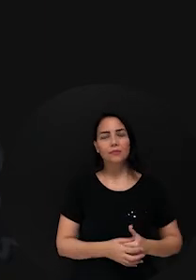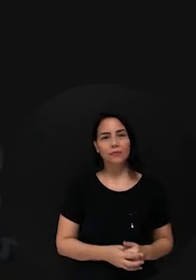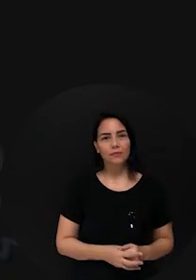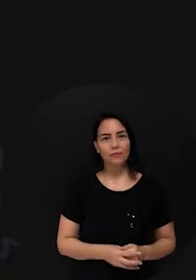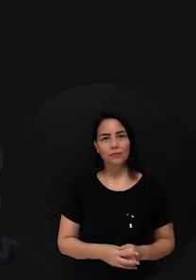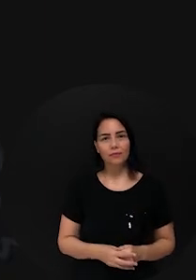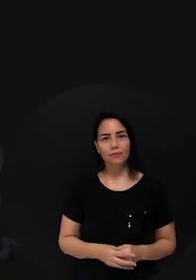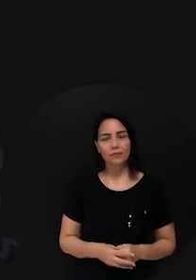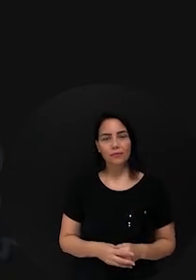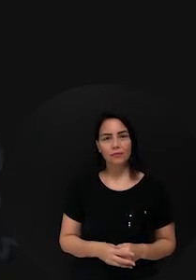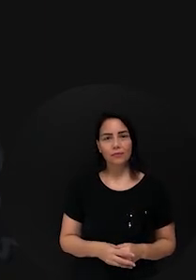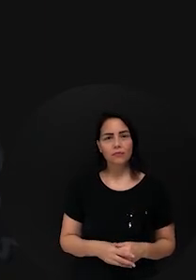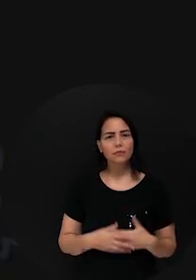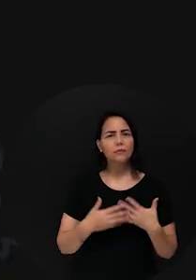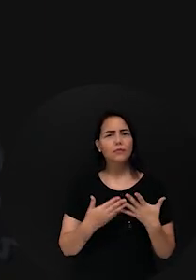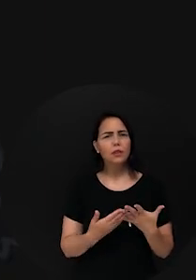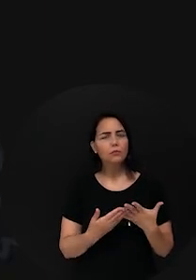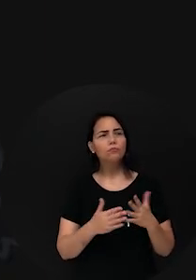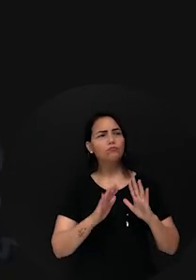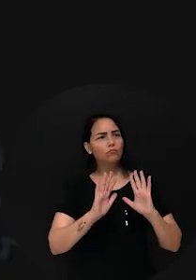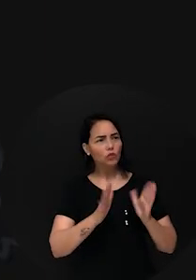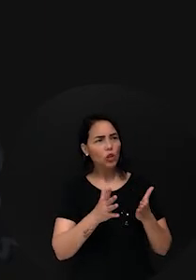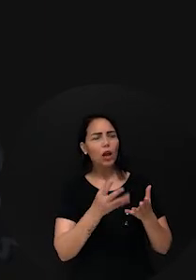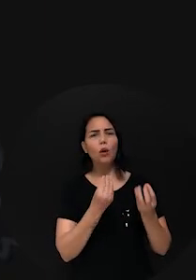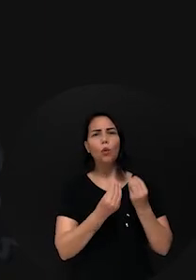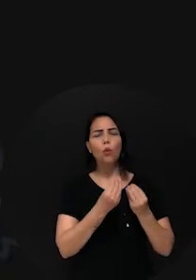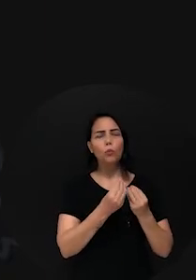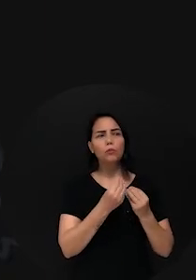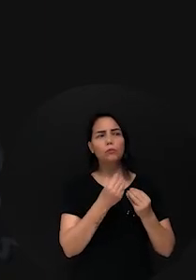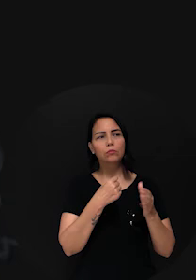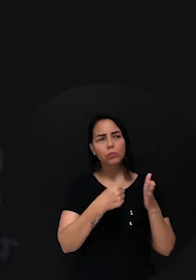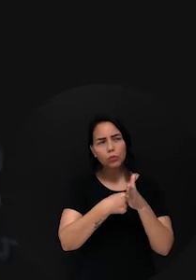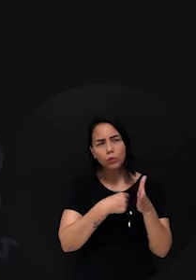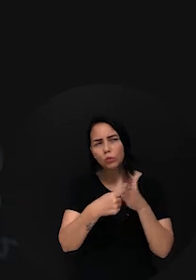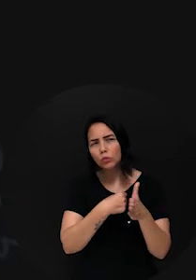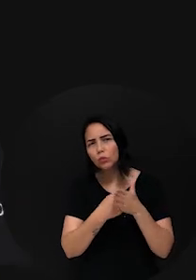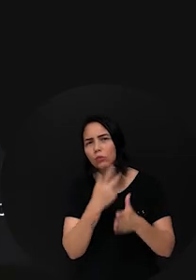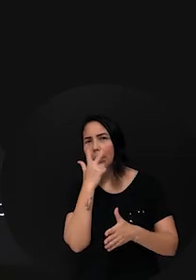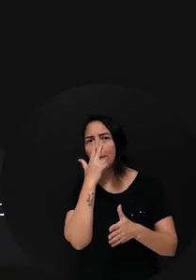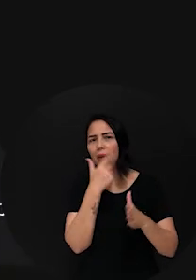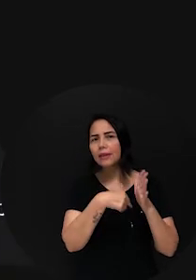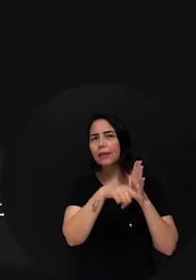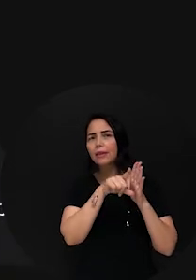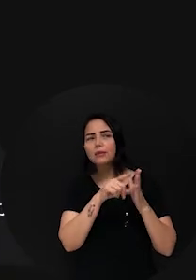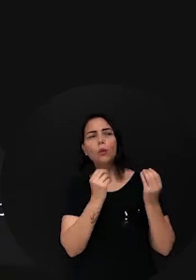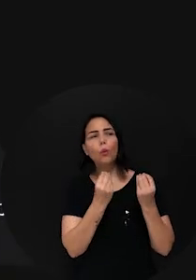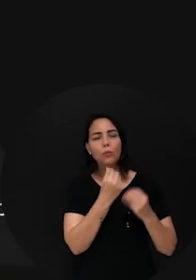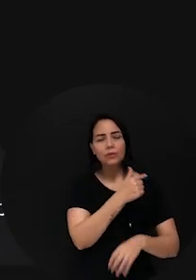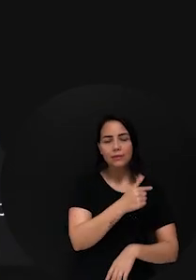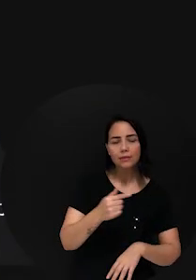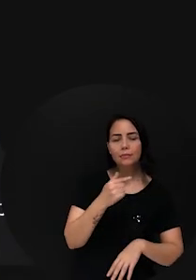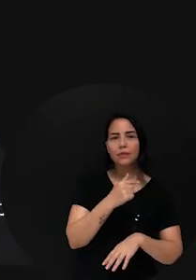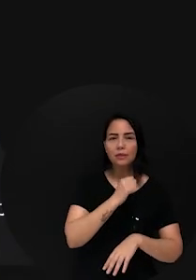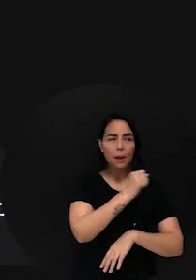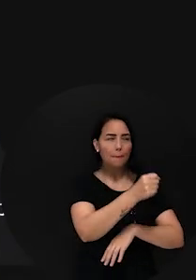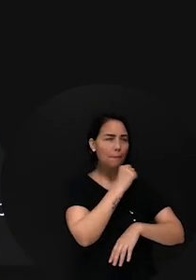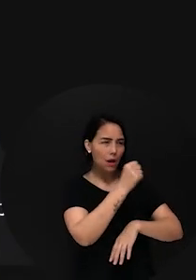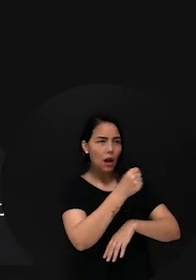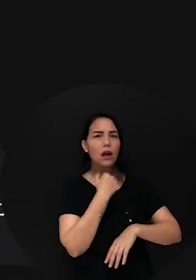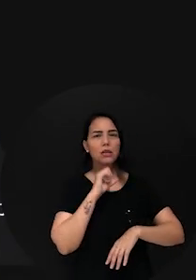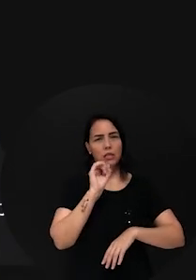A audição, né, já teve uma pergunta assim parecida antes, provavelmente será na semana das entrevistas, caso você for